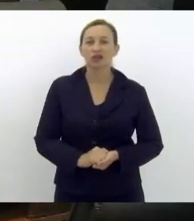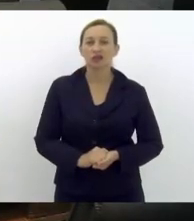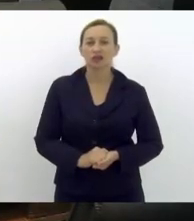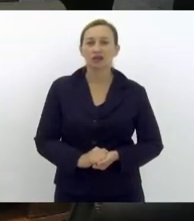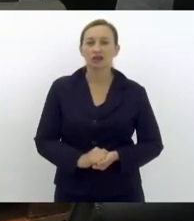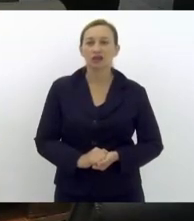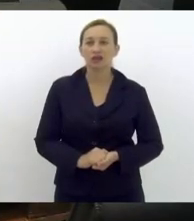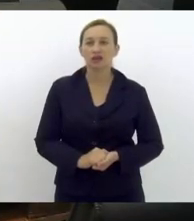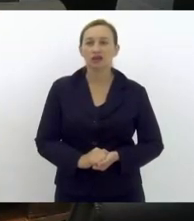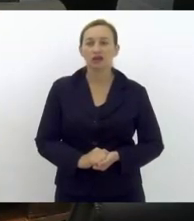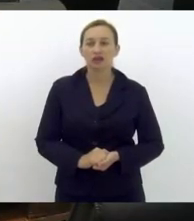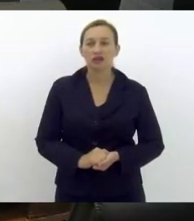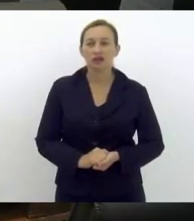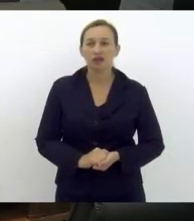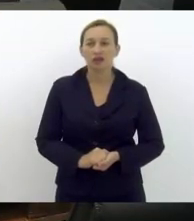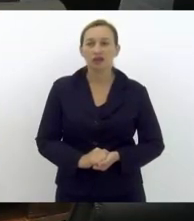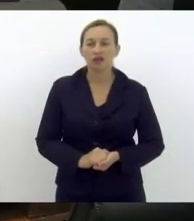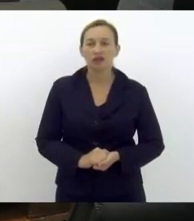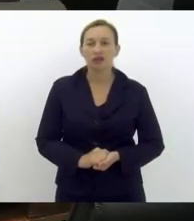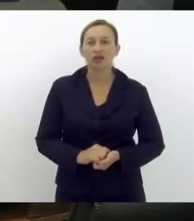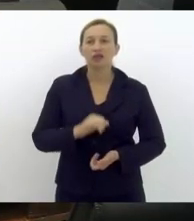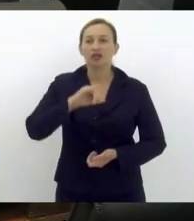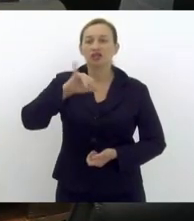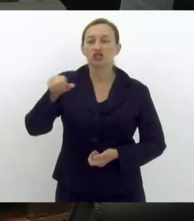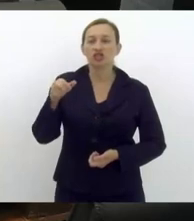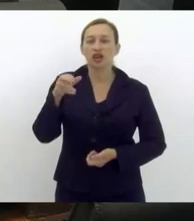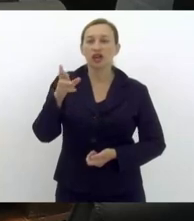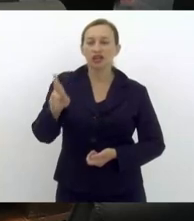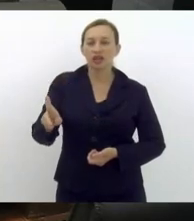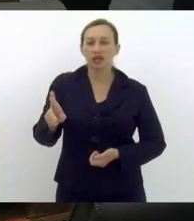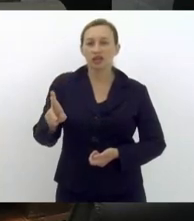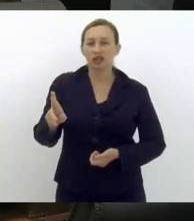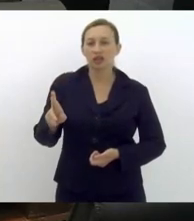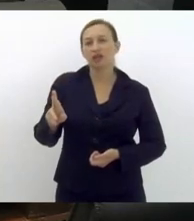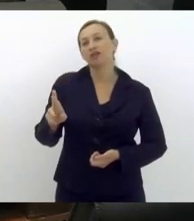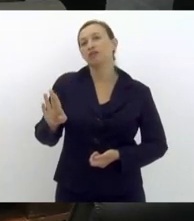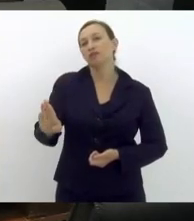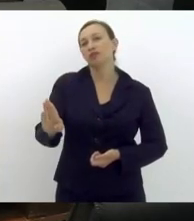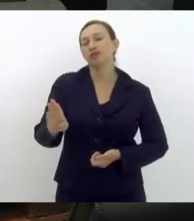Gisele Montes já votou, deixa eu ver, Jair Bittencourt,